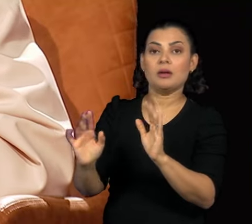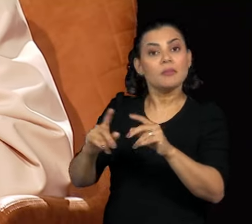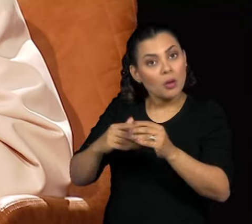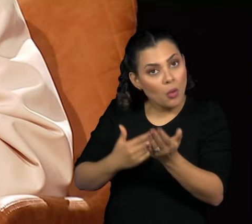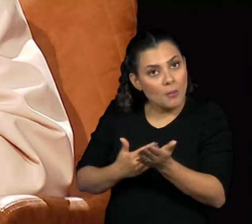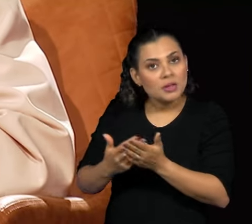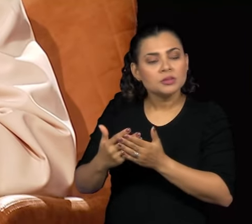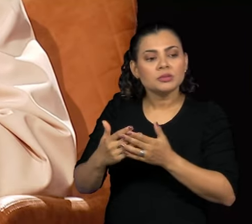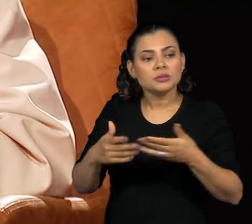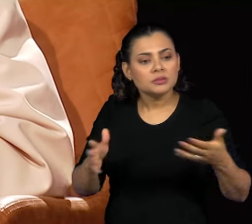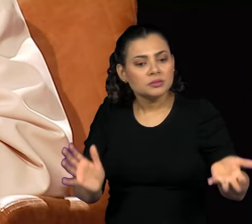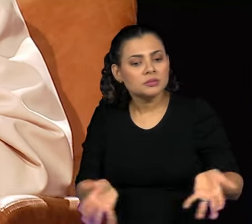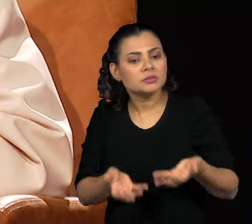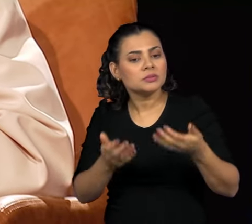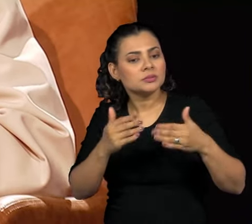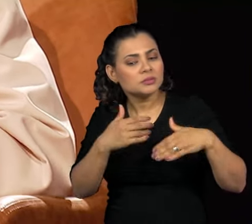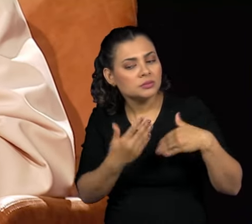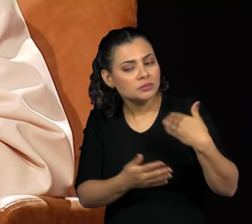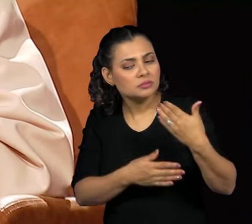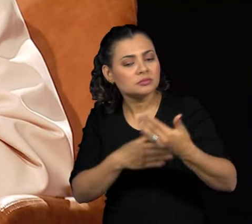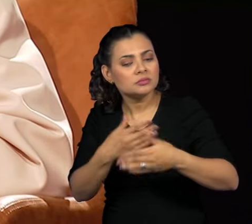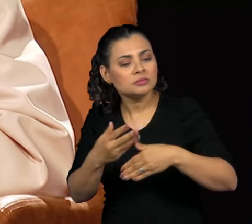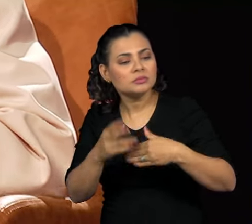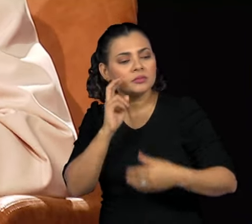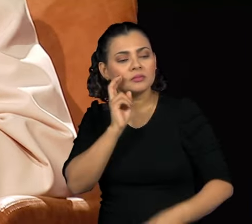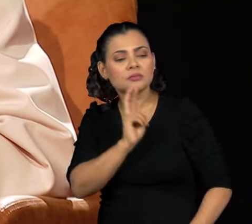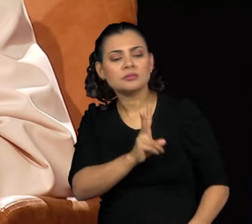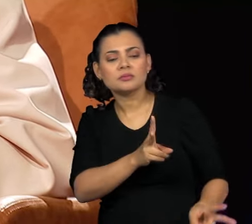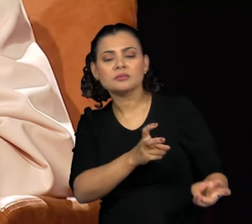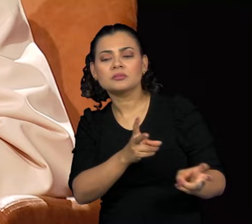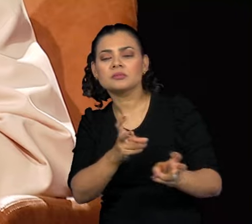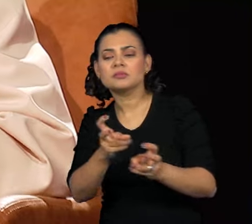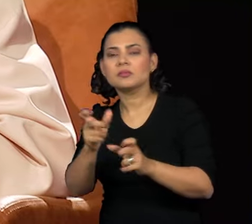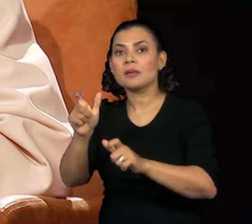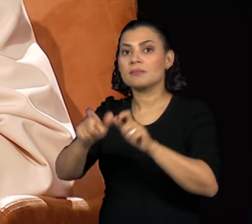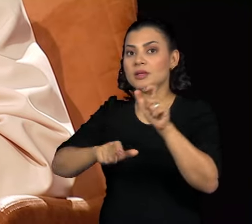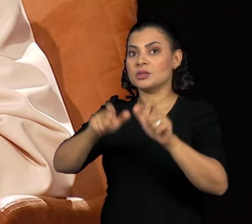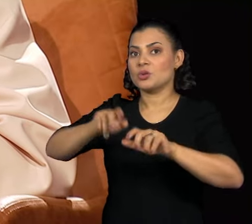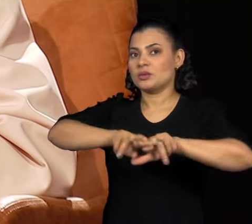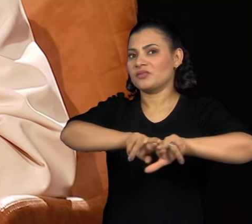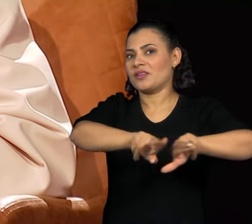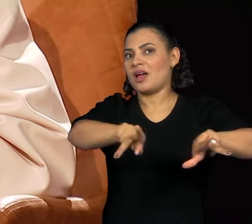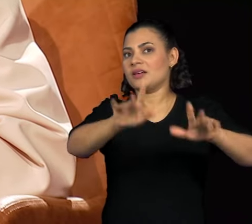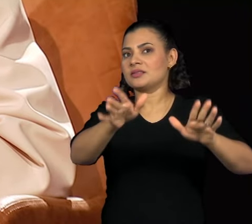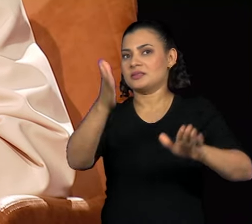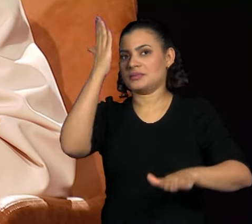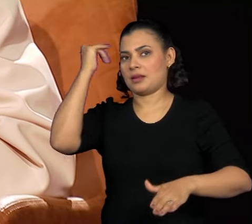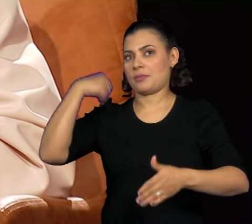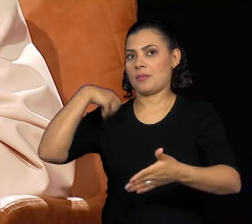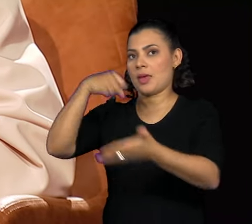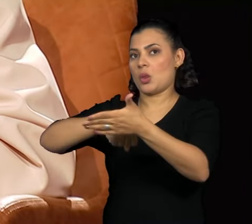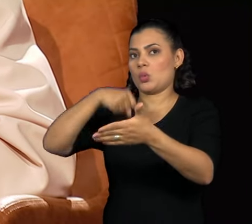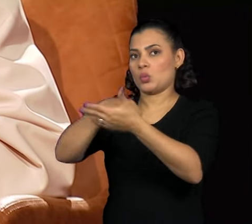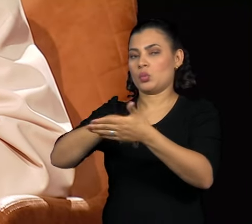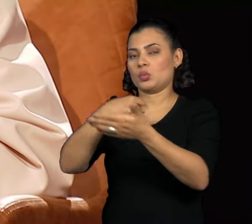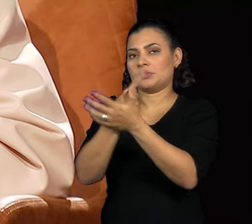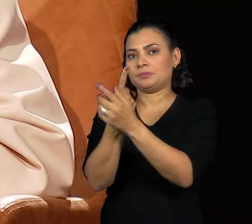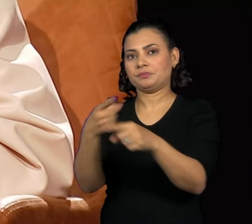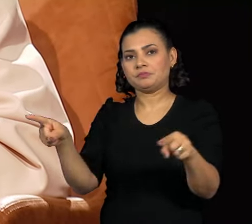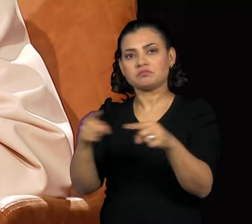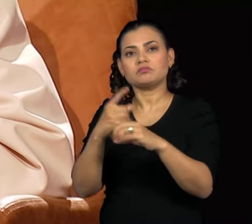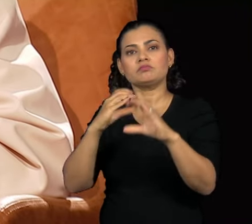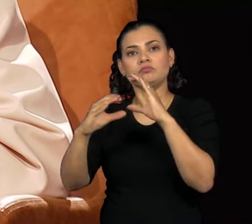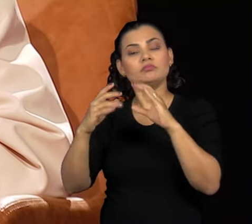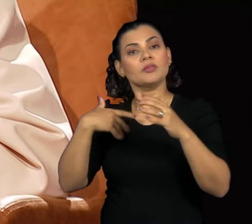um corpo, né? E várias pessoas que sabiam da minha luta musical começaram